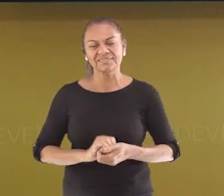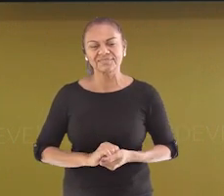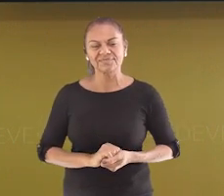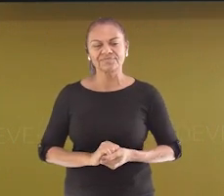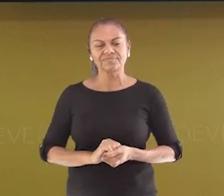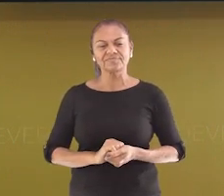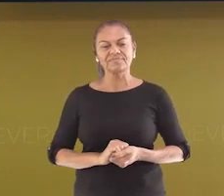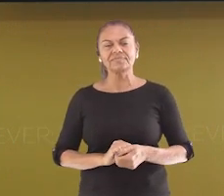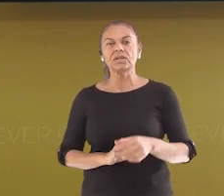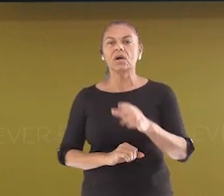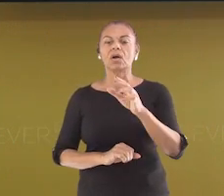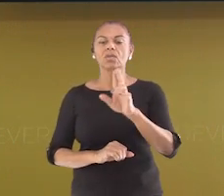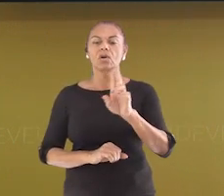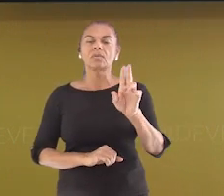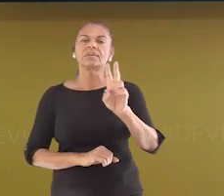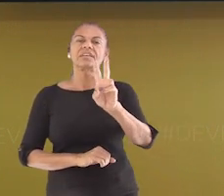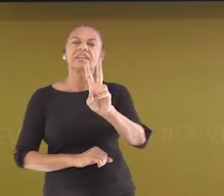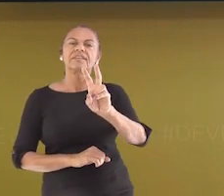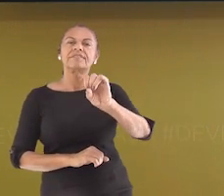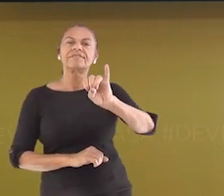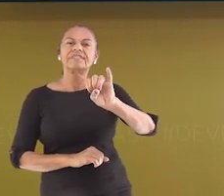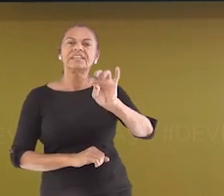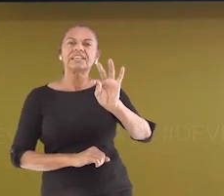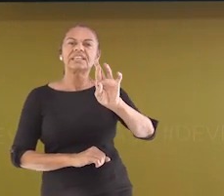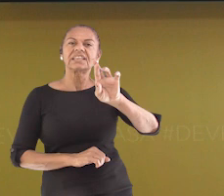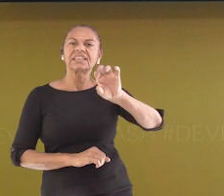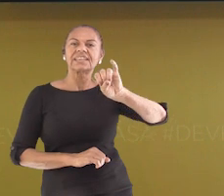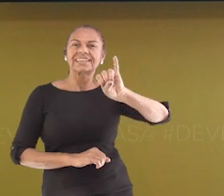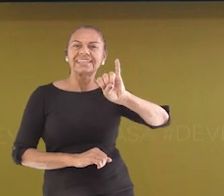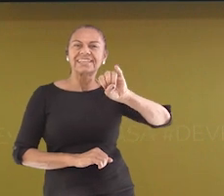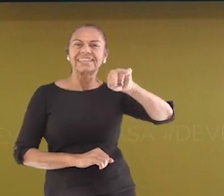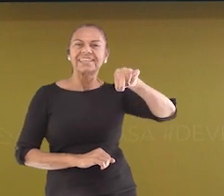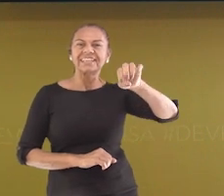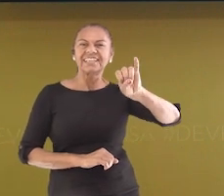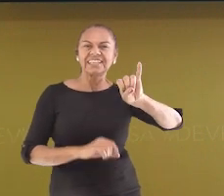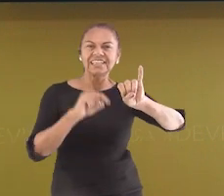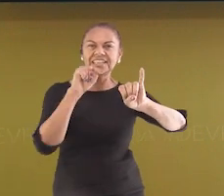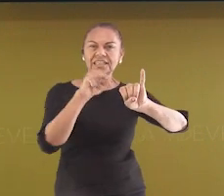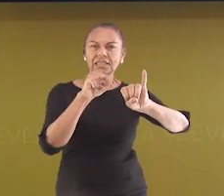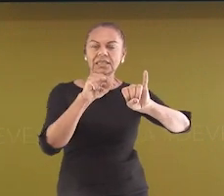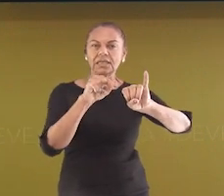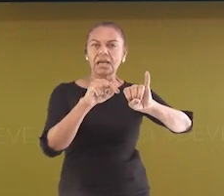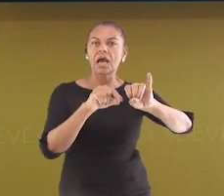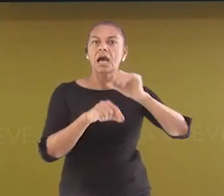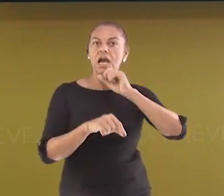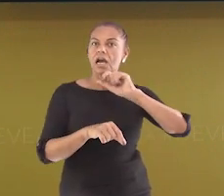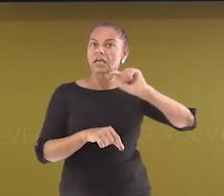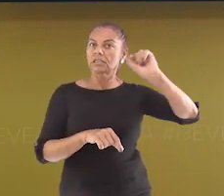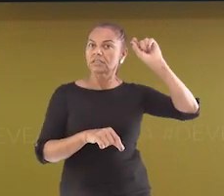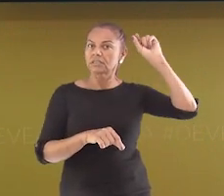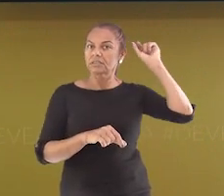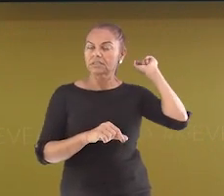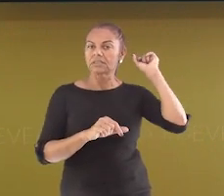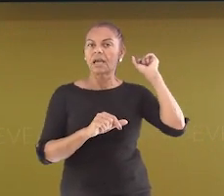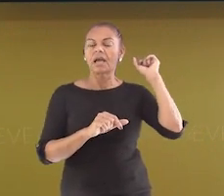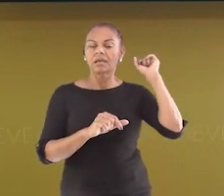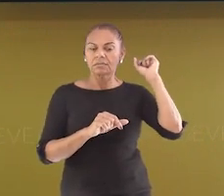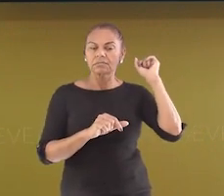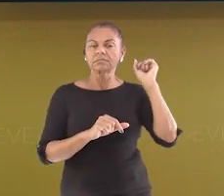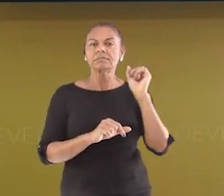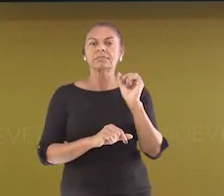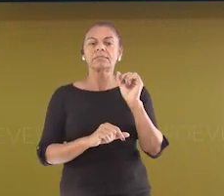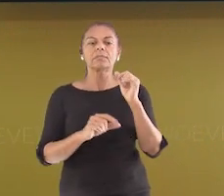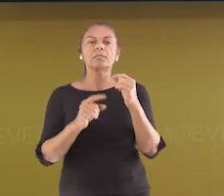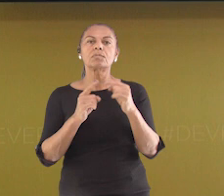pronúncia adequadas ao português falado por nós. Querem ver um exemplo? A palavra vitrine, antigamente era escrita